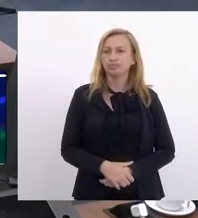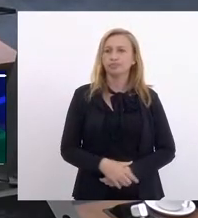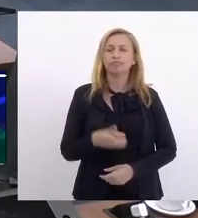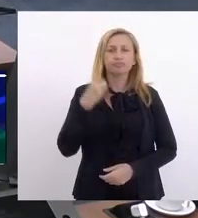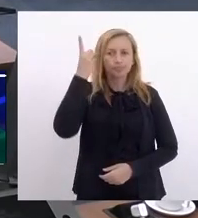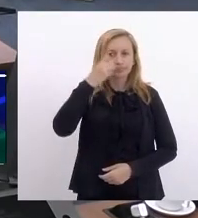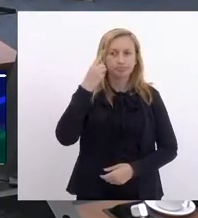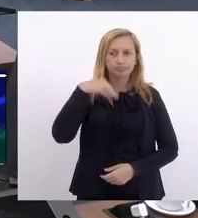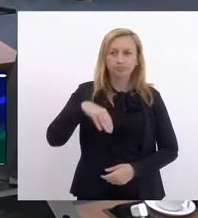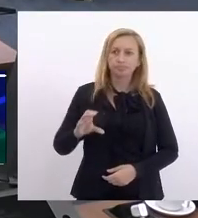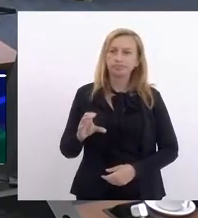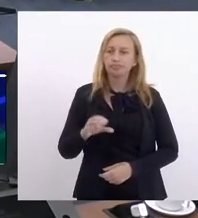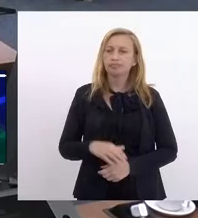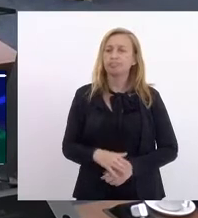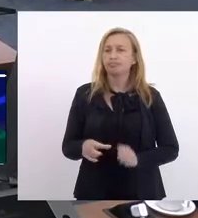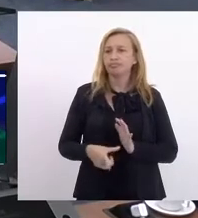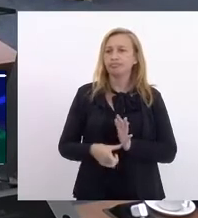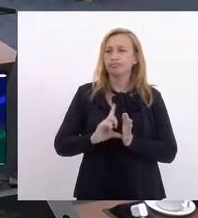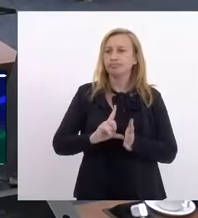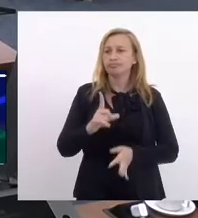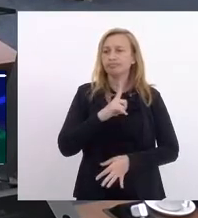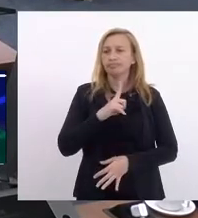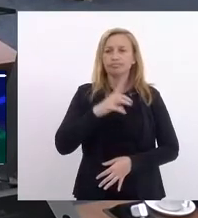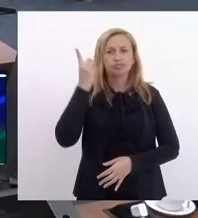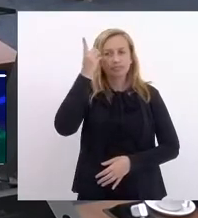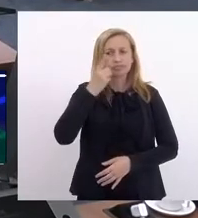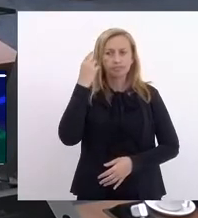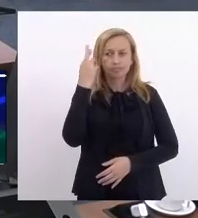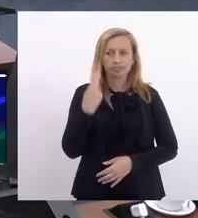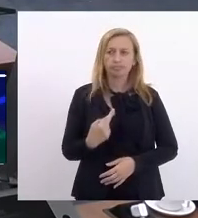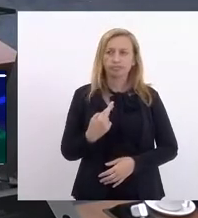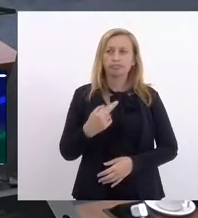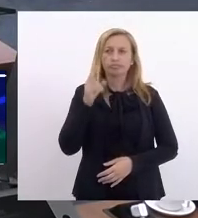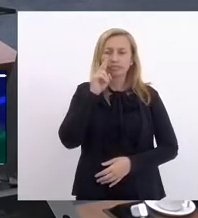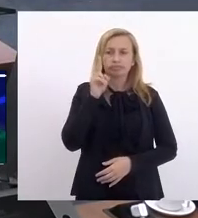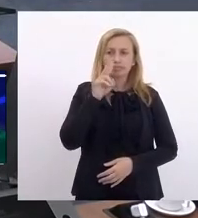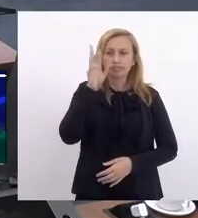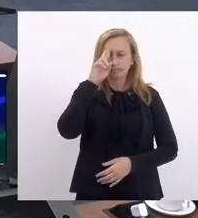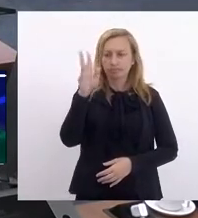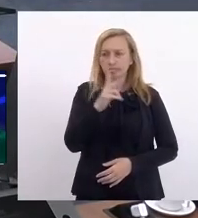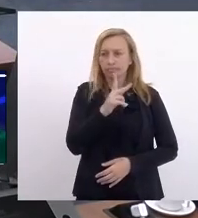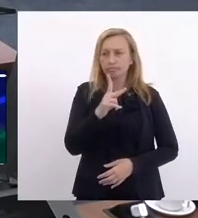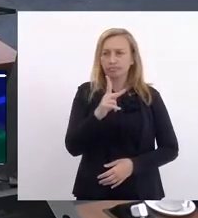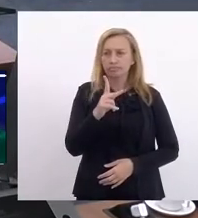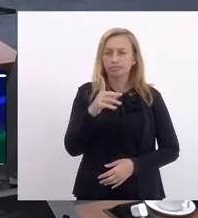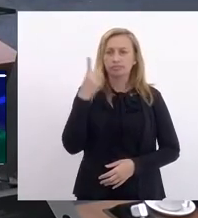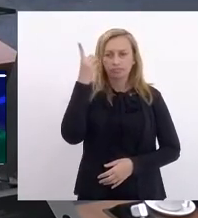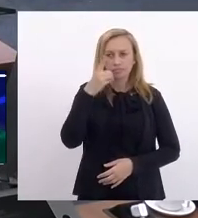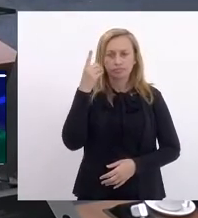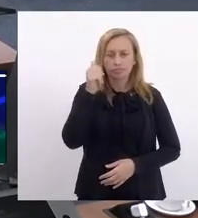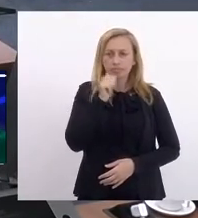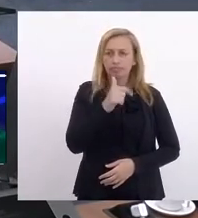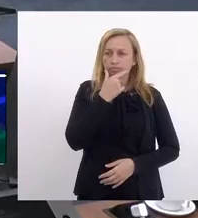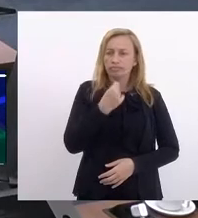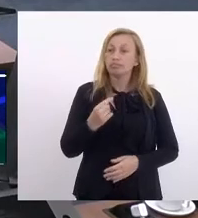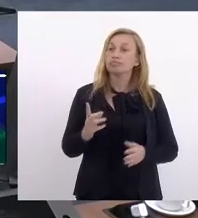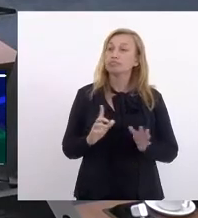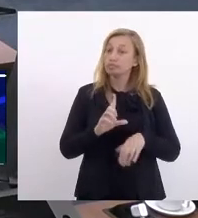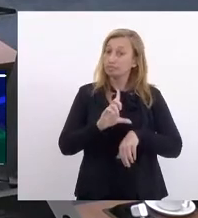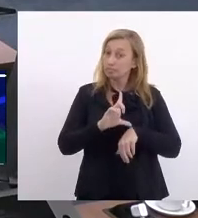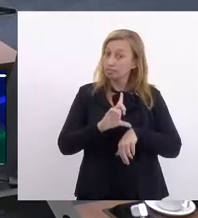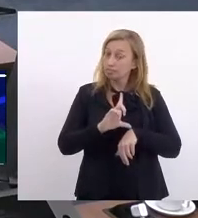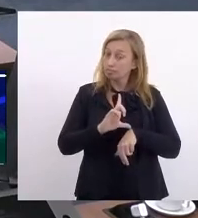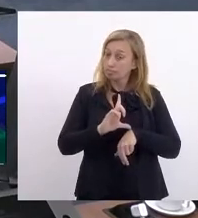Deputado Carlos Mink, antes tem a deputada Renata Souza. Lembrando, senhores e senhoras parlamentares, que essa sessão